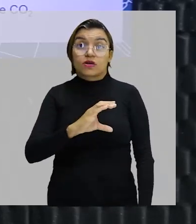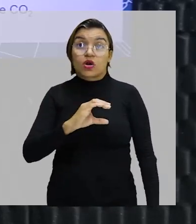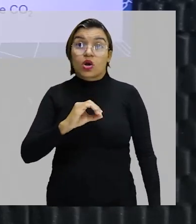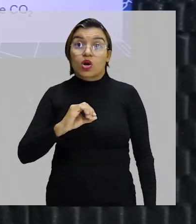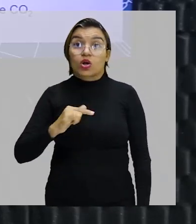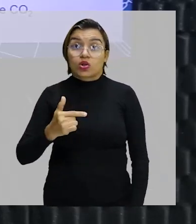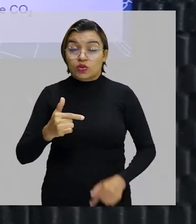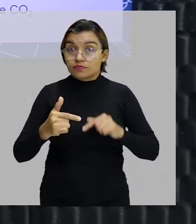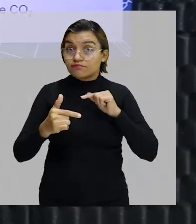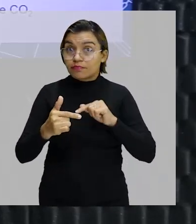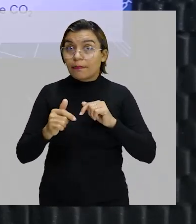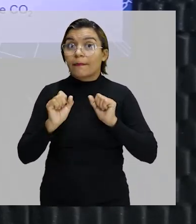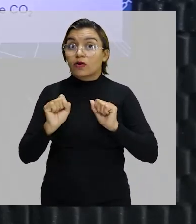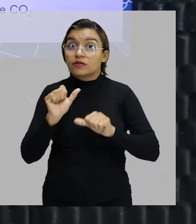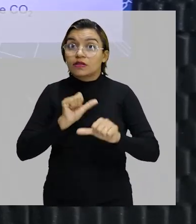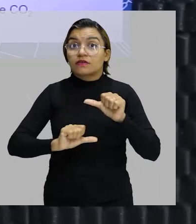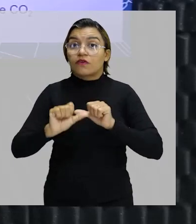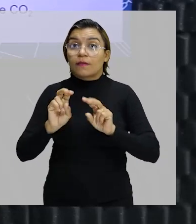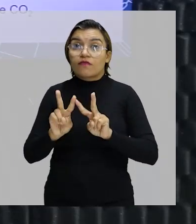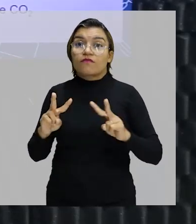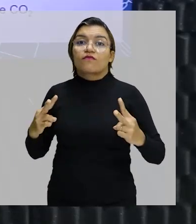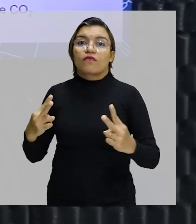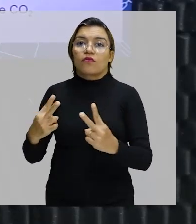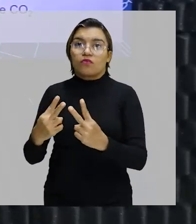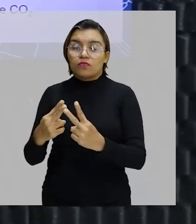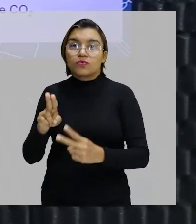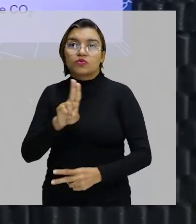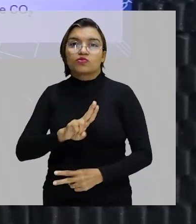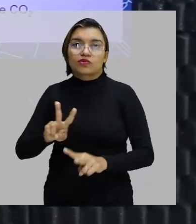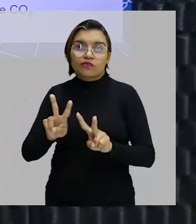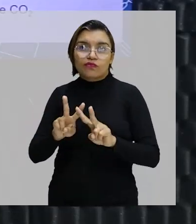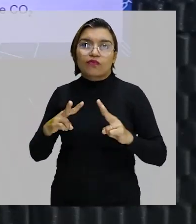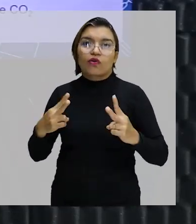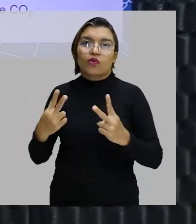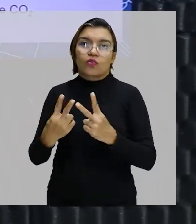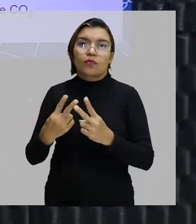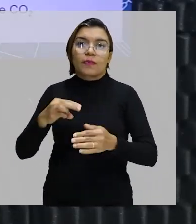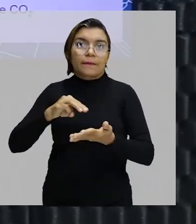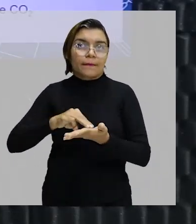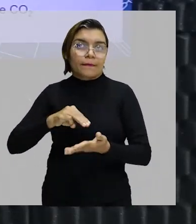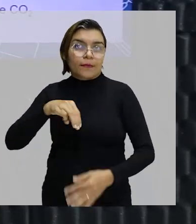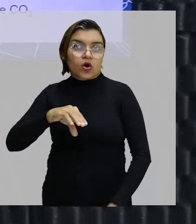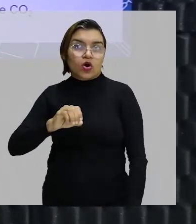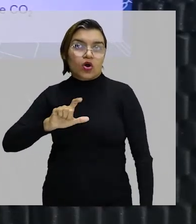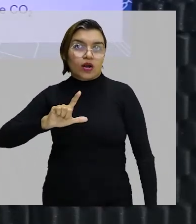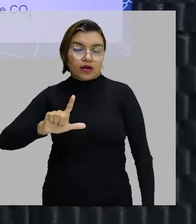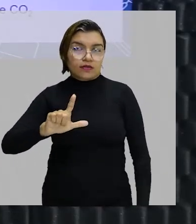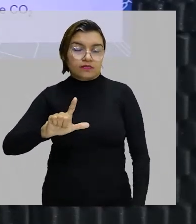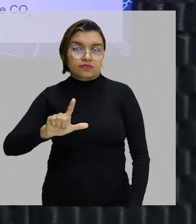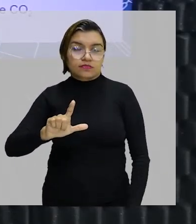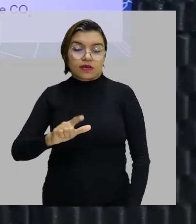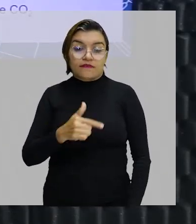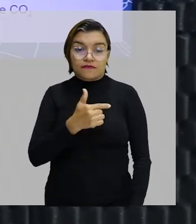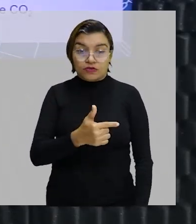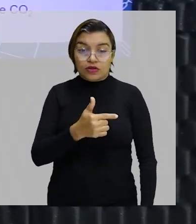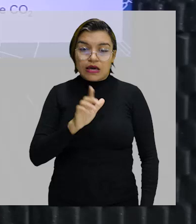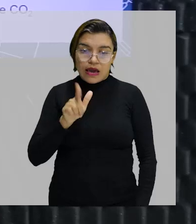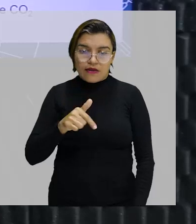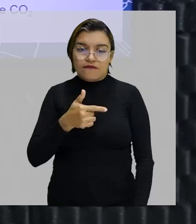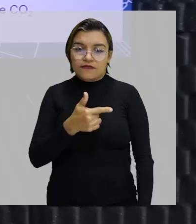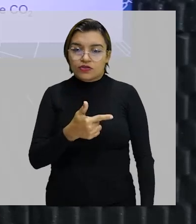posso transformar para volume, utilizando o volume molar, 22,4 litros,